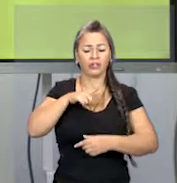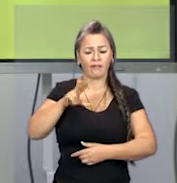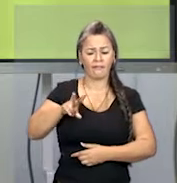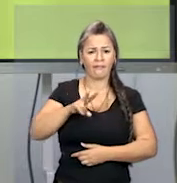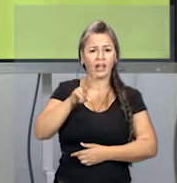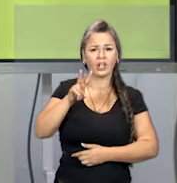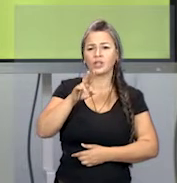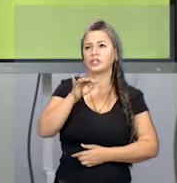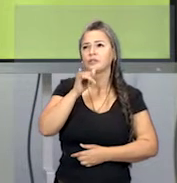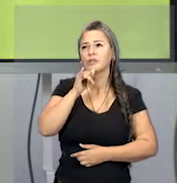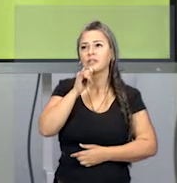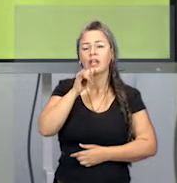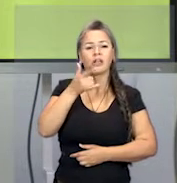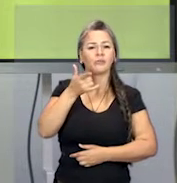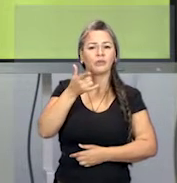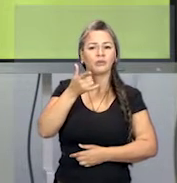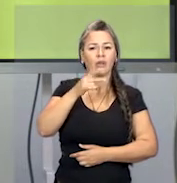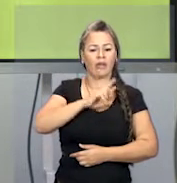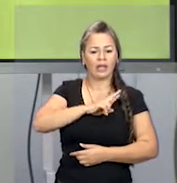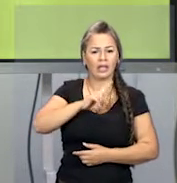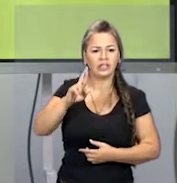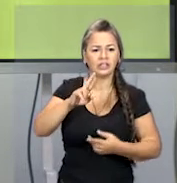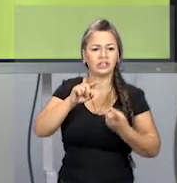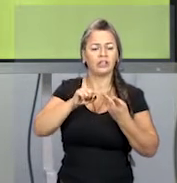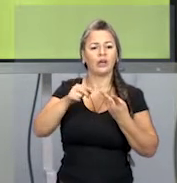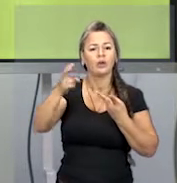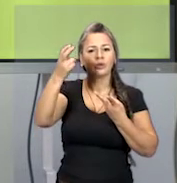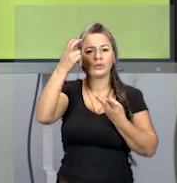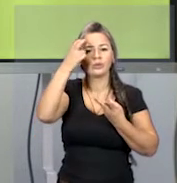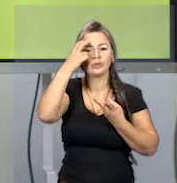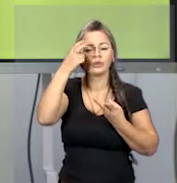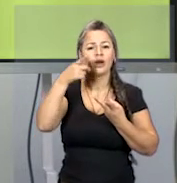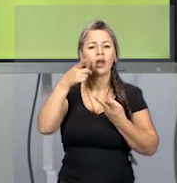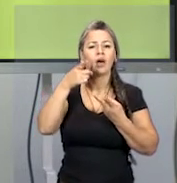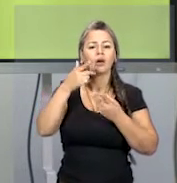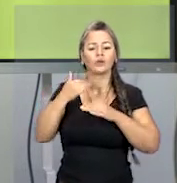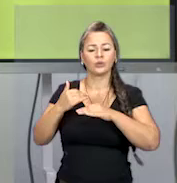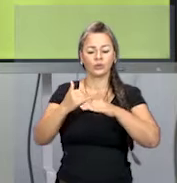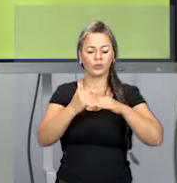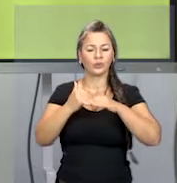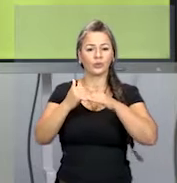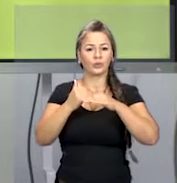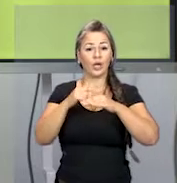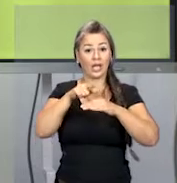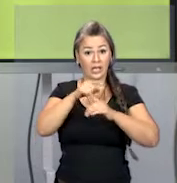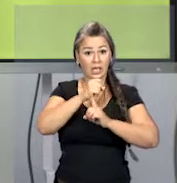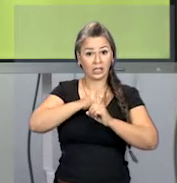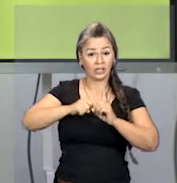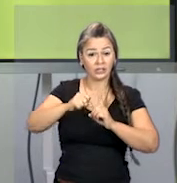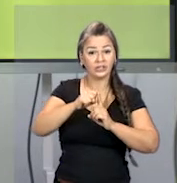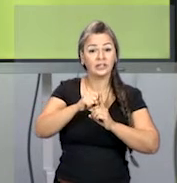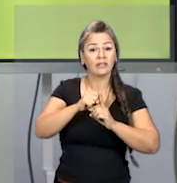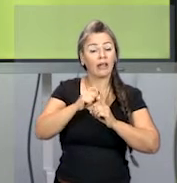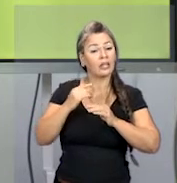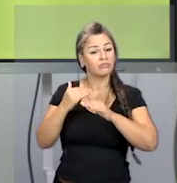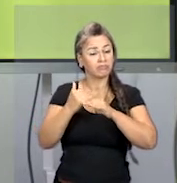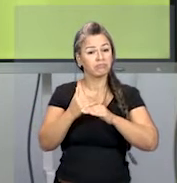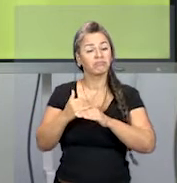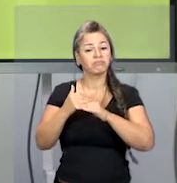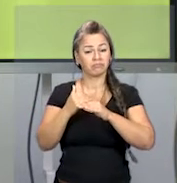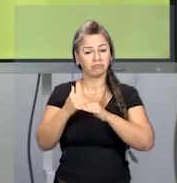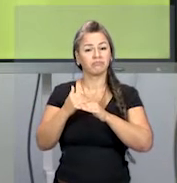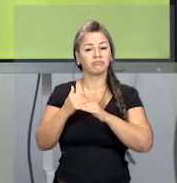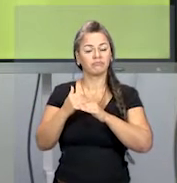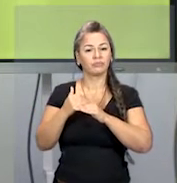da crença, valores familiares, culturais que são comuns e aquela comunidade compartilha. Hoje, nós podemos,